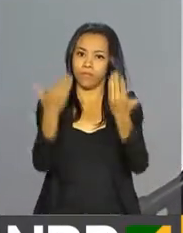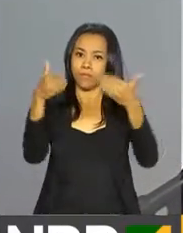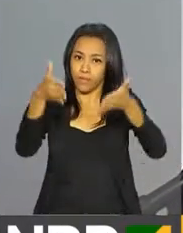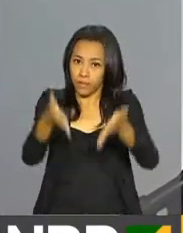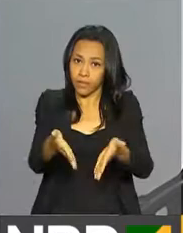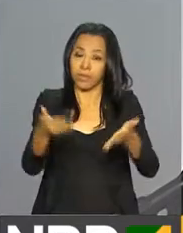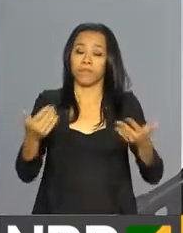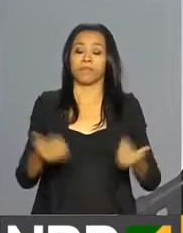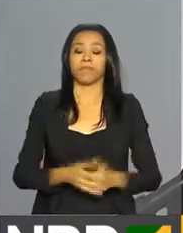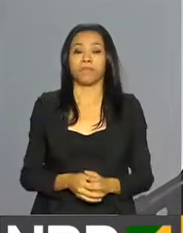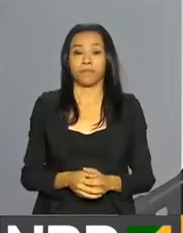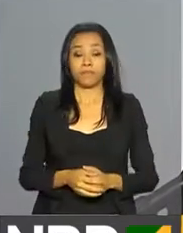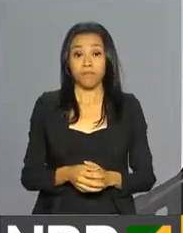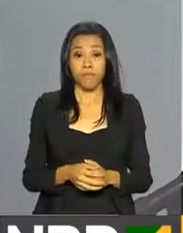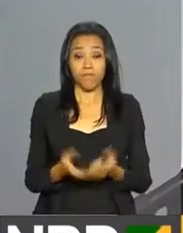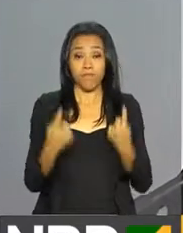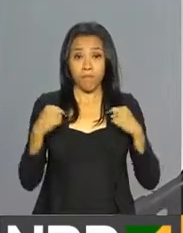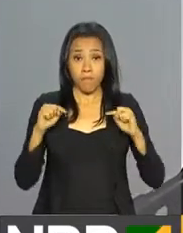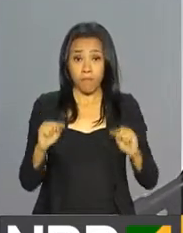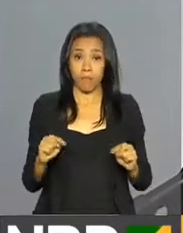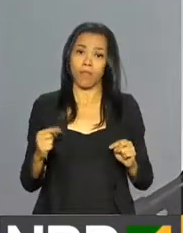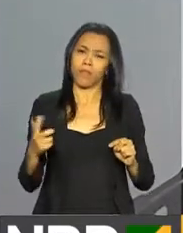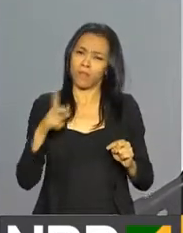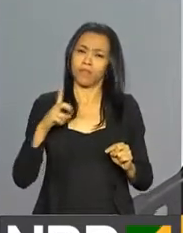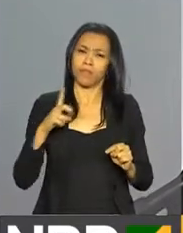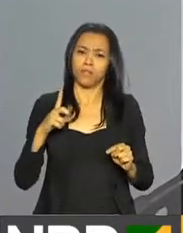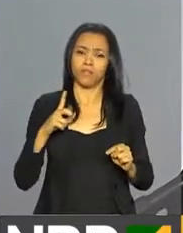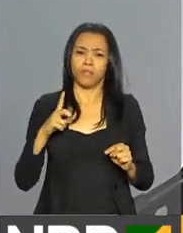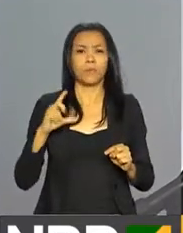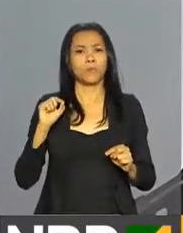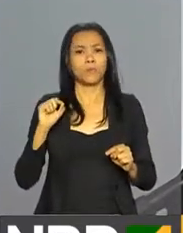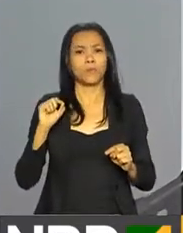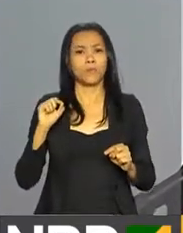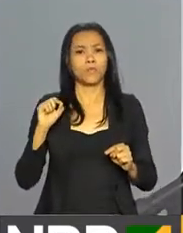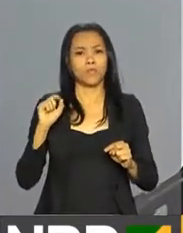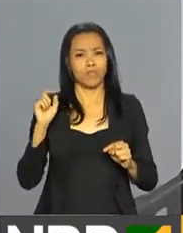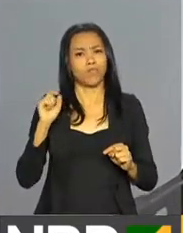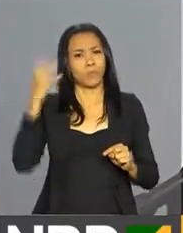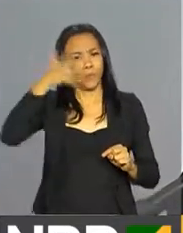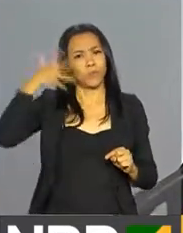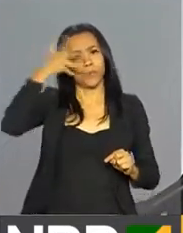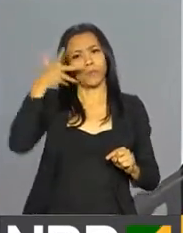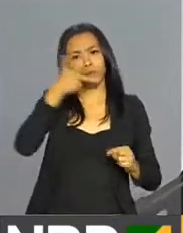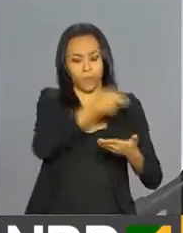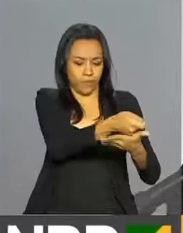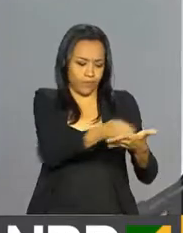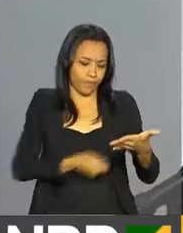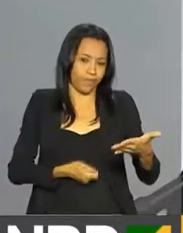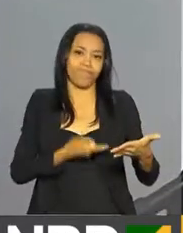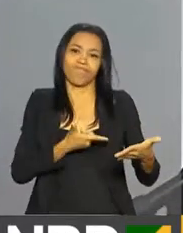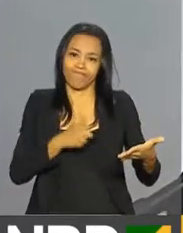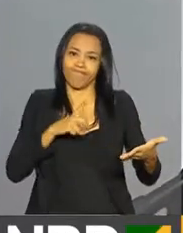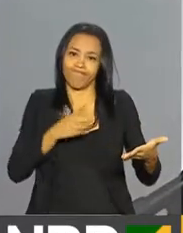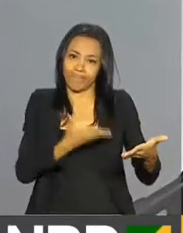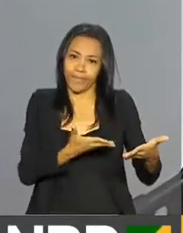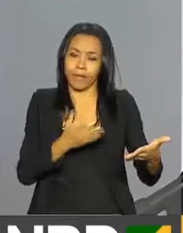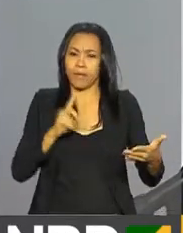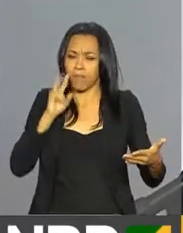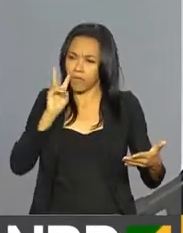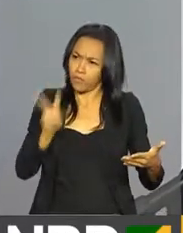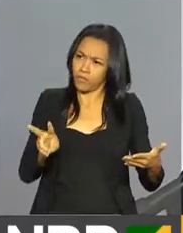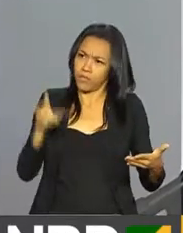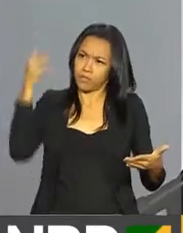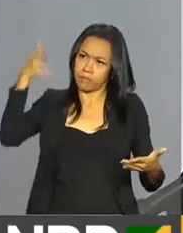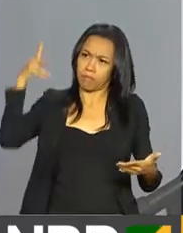crescimento a todos eu tenho aqui eu confesso a vocês que eu tenho um discurso escrito naturalmente né mas eu ouvi as palavras o